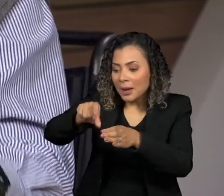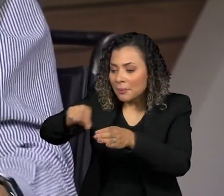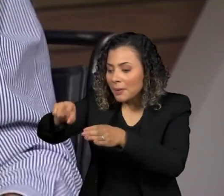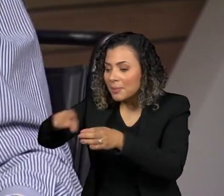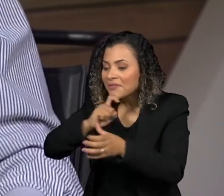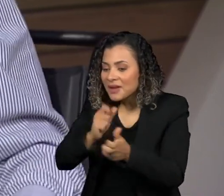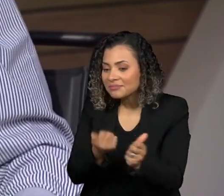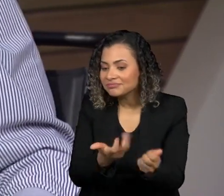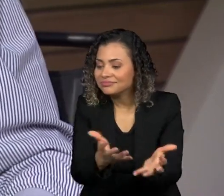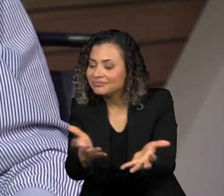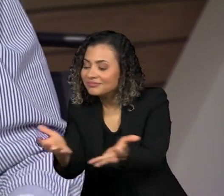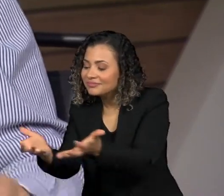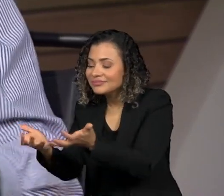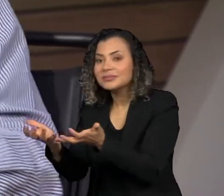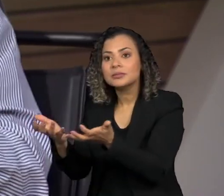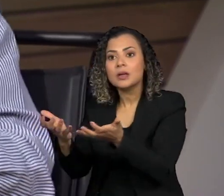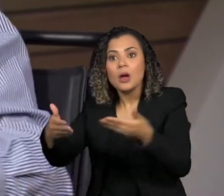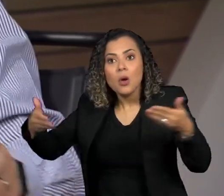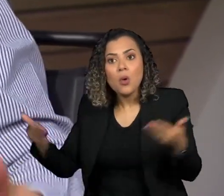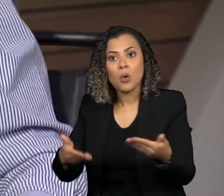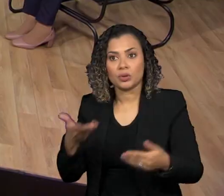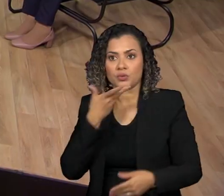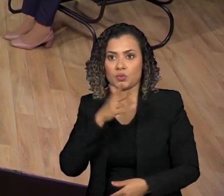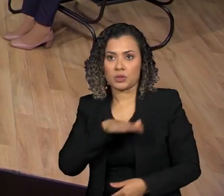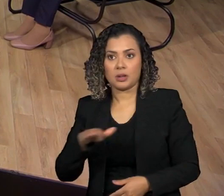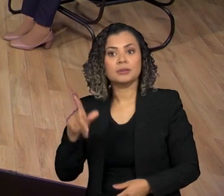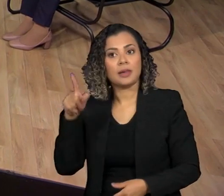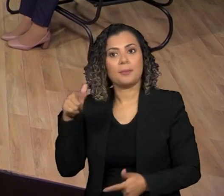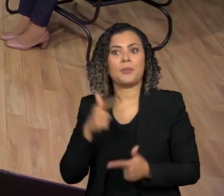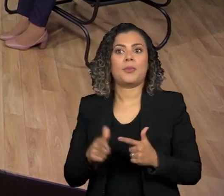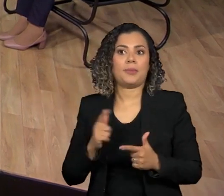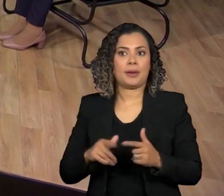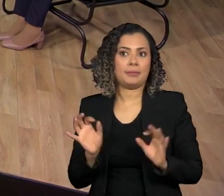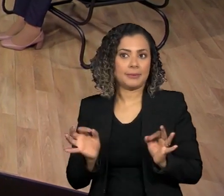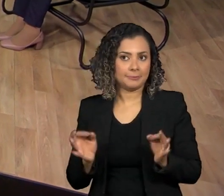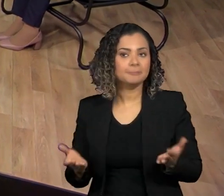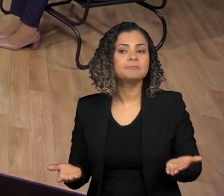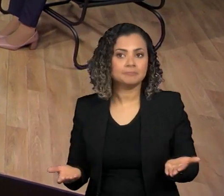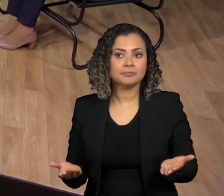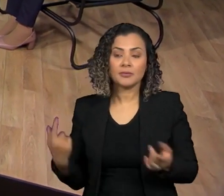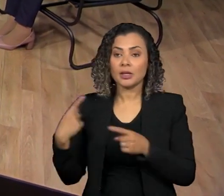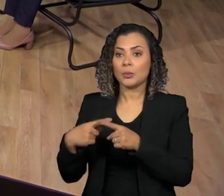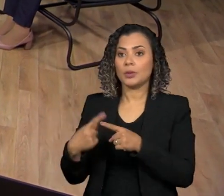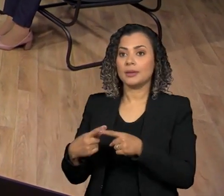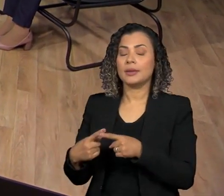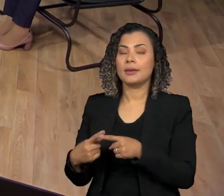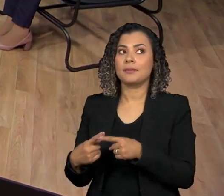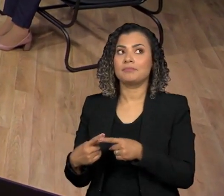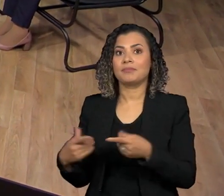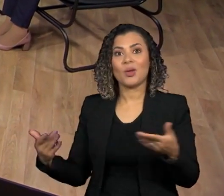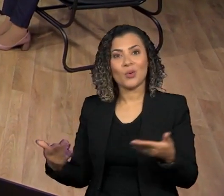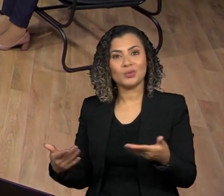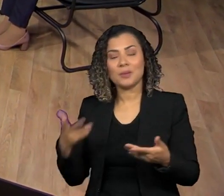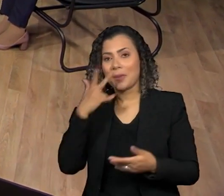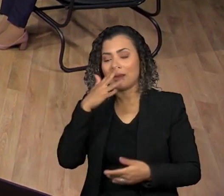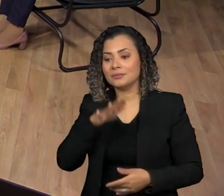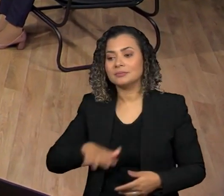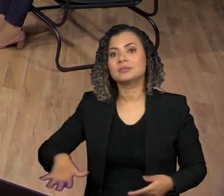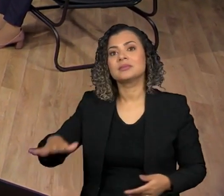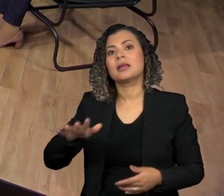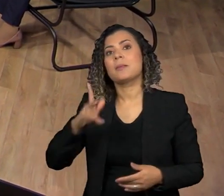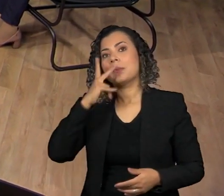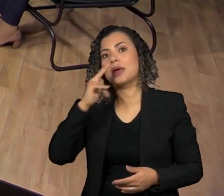verde, você de fato, hoje com crianças isso é um problema, porque ela está andando naquele mundo, naquele